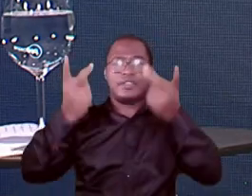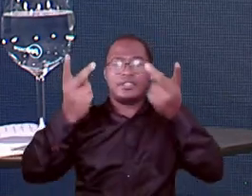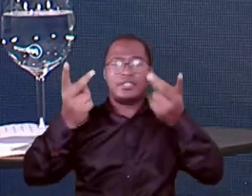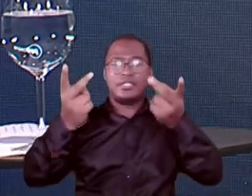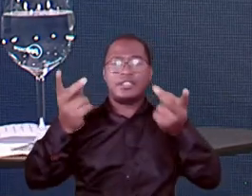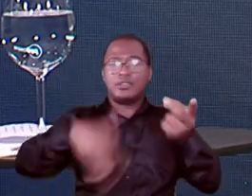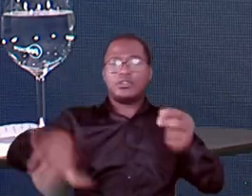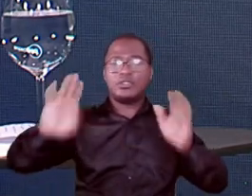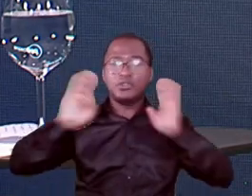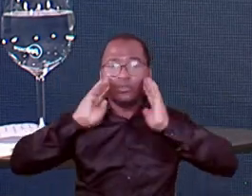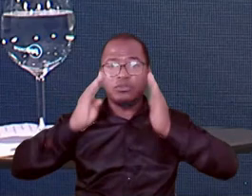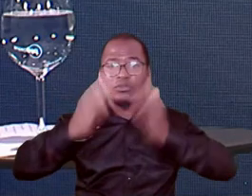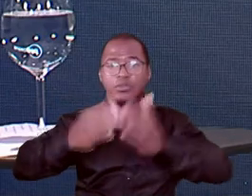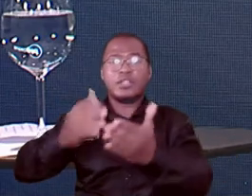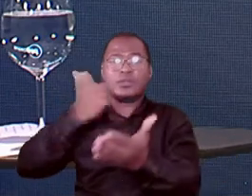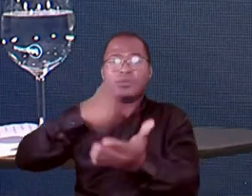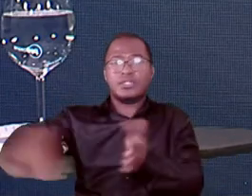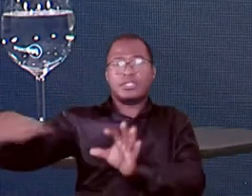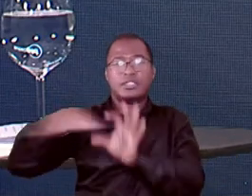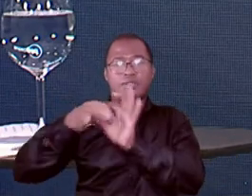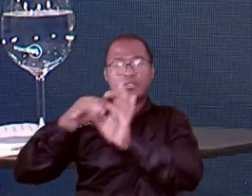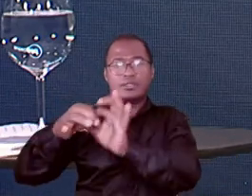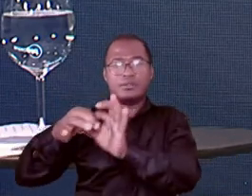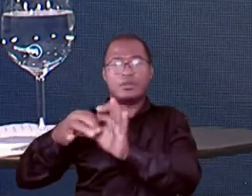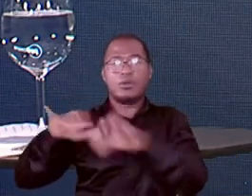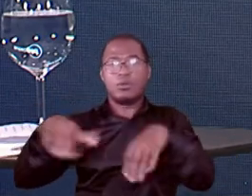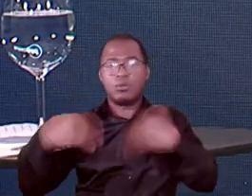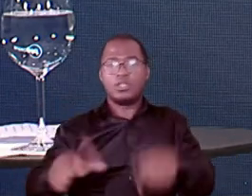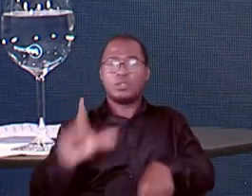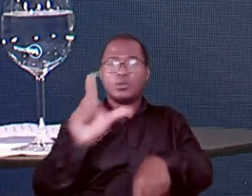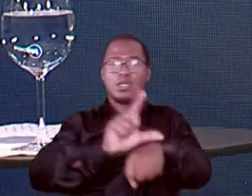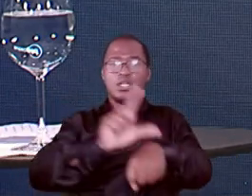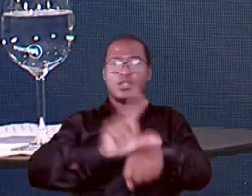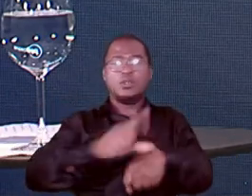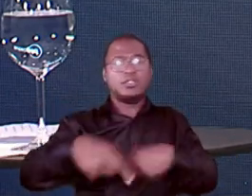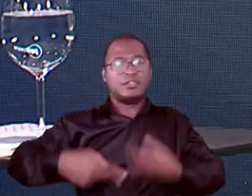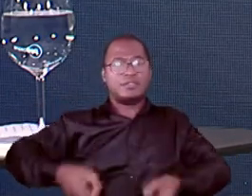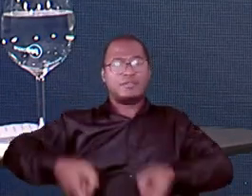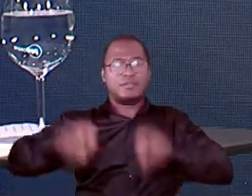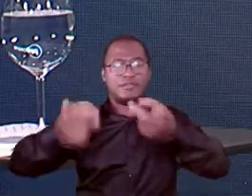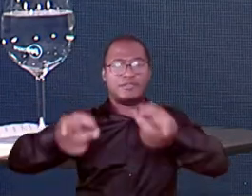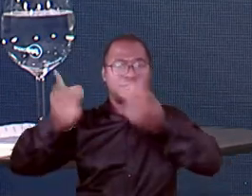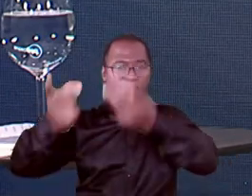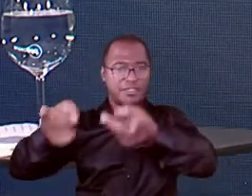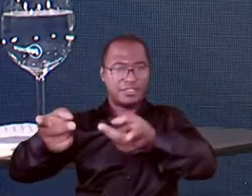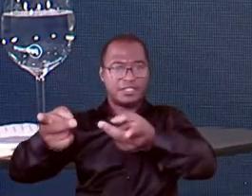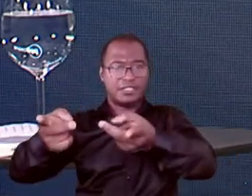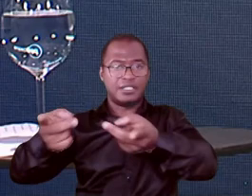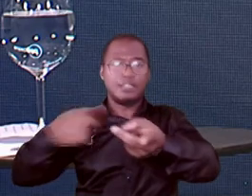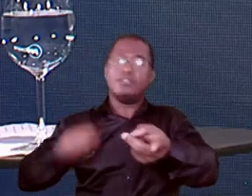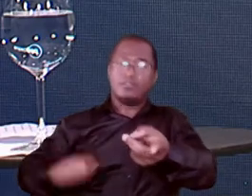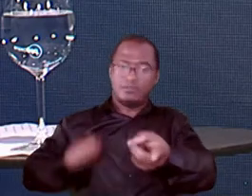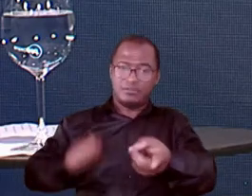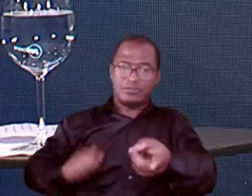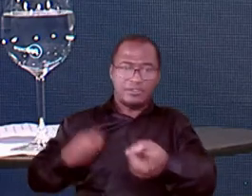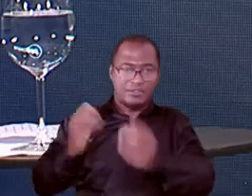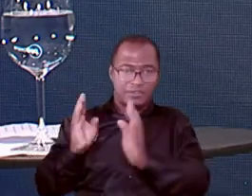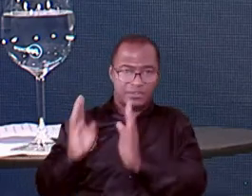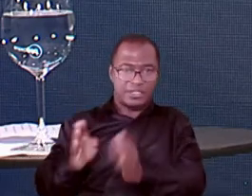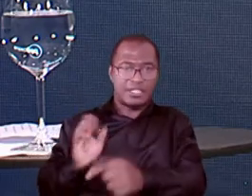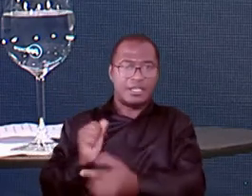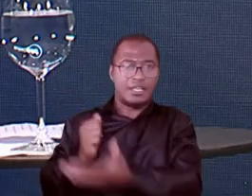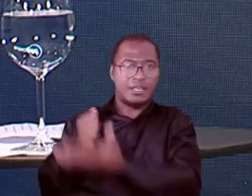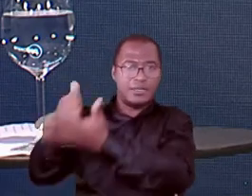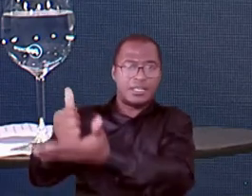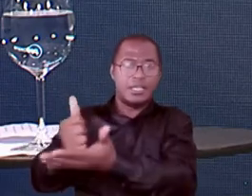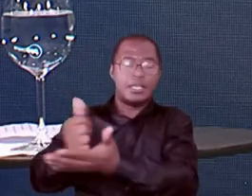o varejo compra da indústria a gente tá lá tá certo e quando o a indústria